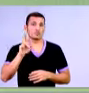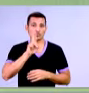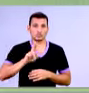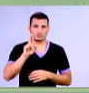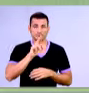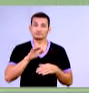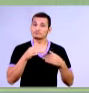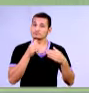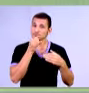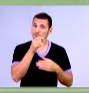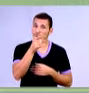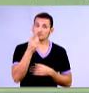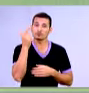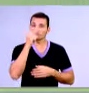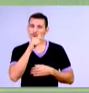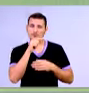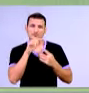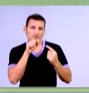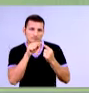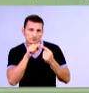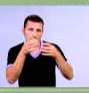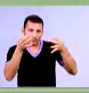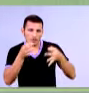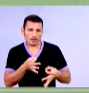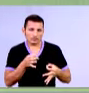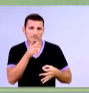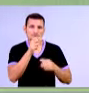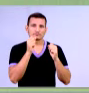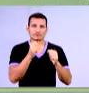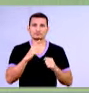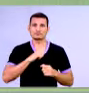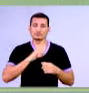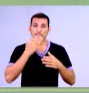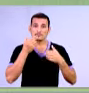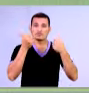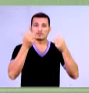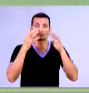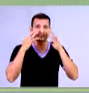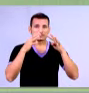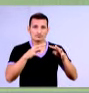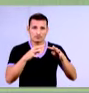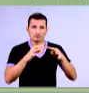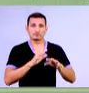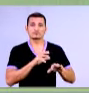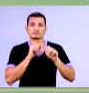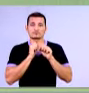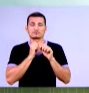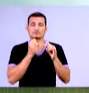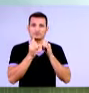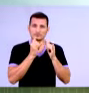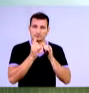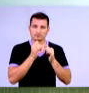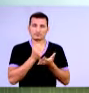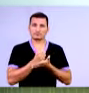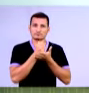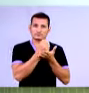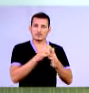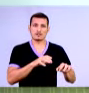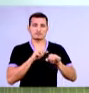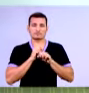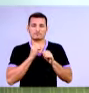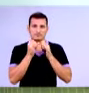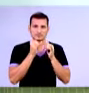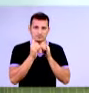você conseguir dosar bem, construir de forma correta, você pode ter aí a melhoria da atenção, a retenção da informação, contribuir para a retenção da